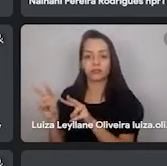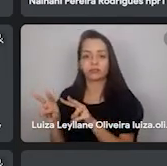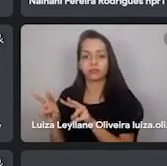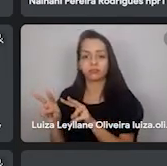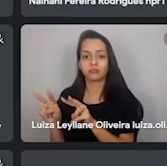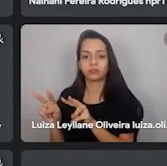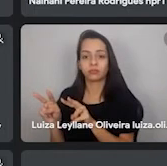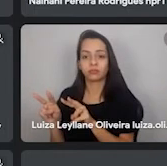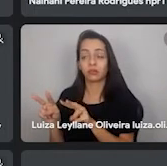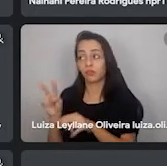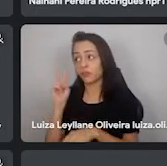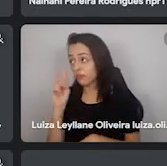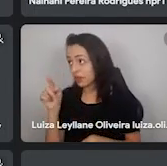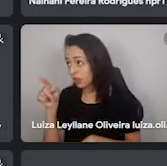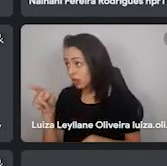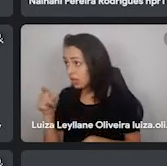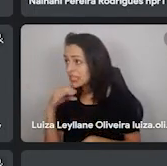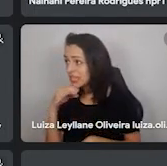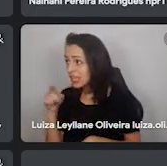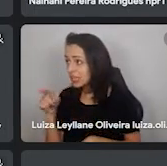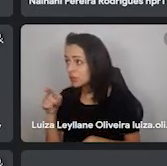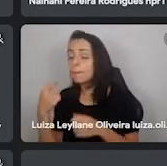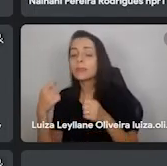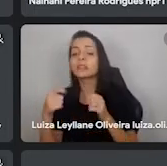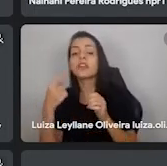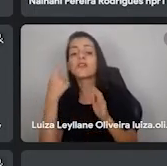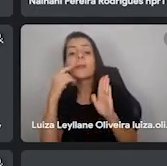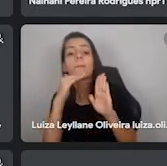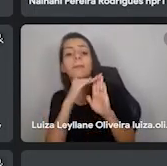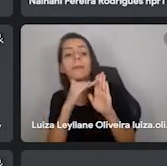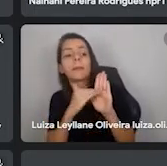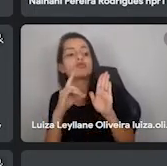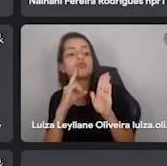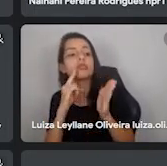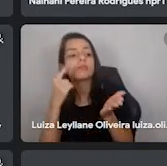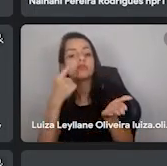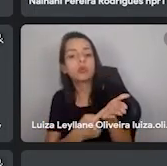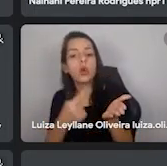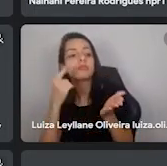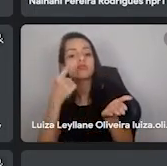programar para fazer a manutenção. Não pode deixar.